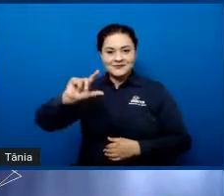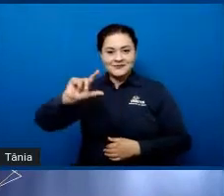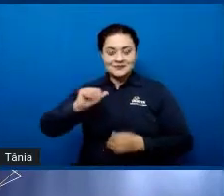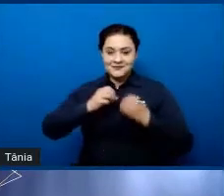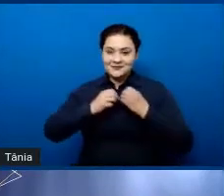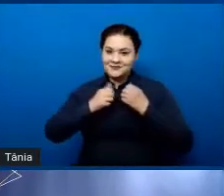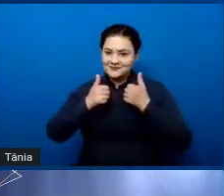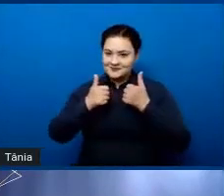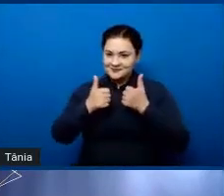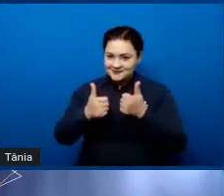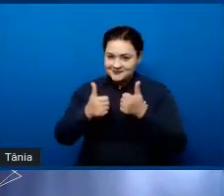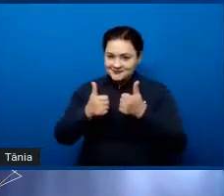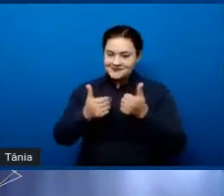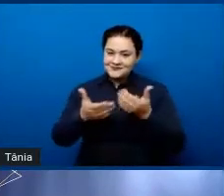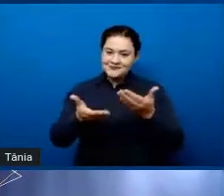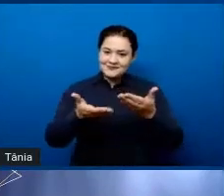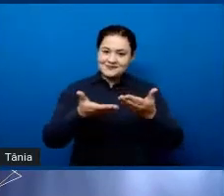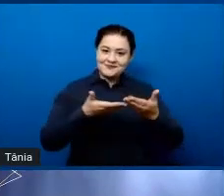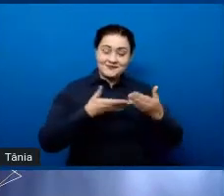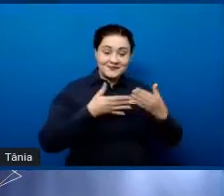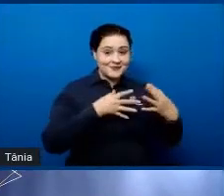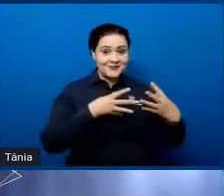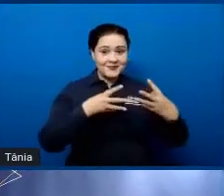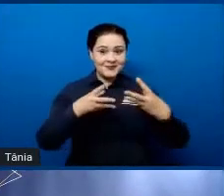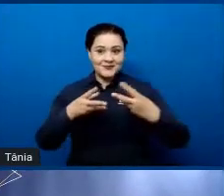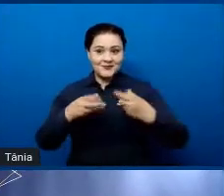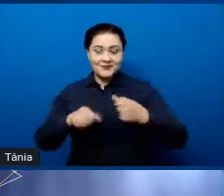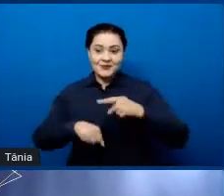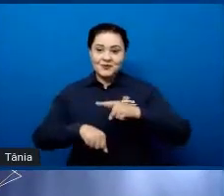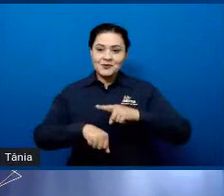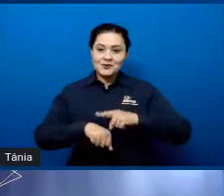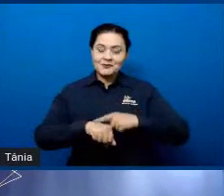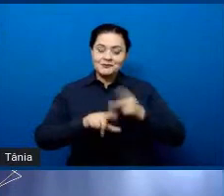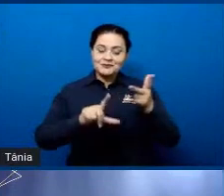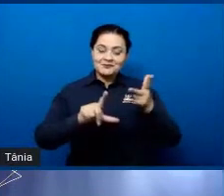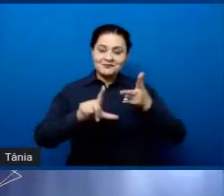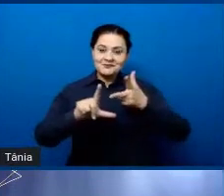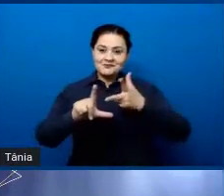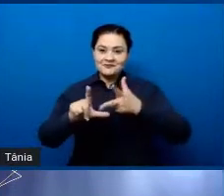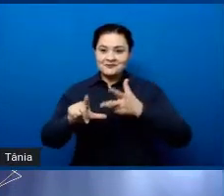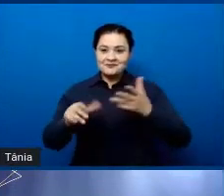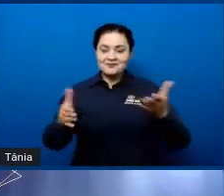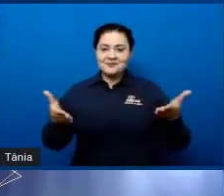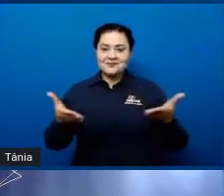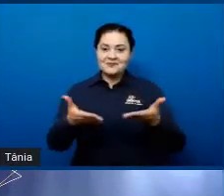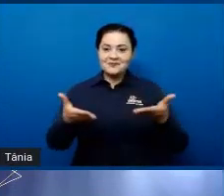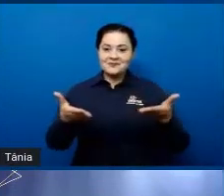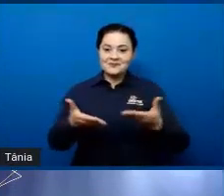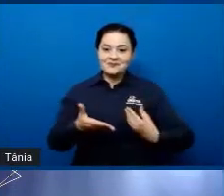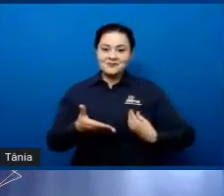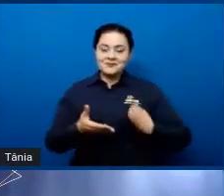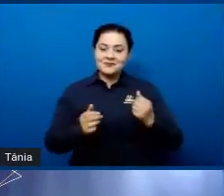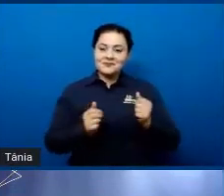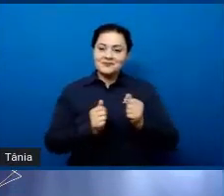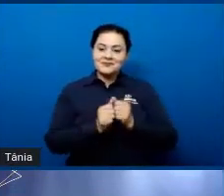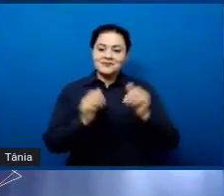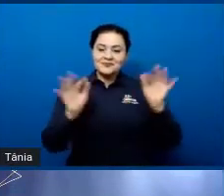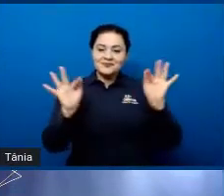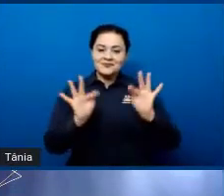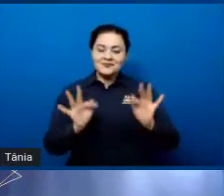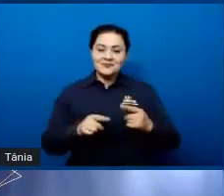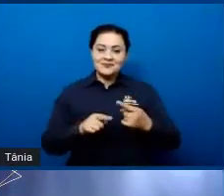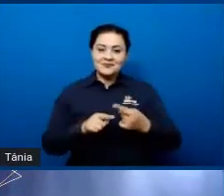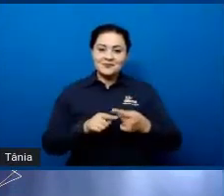Tudo bom? Sejam todos bem-vindos nessa nossa live. E hoje nós estamos muito felizes porque a